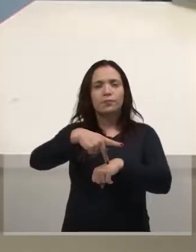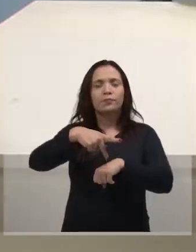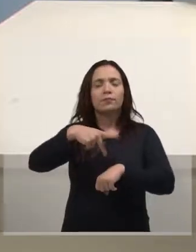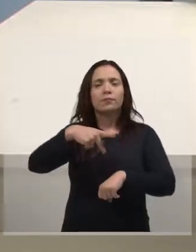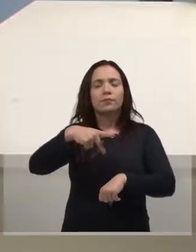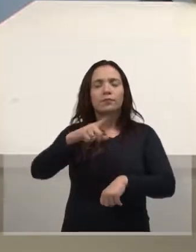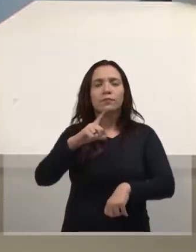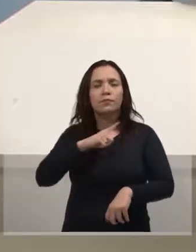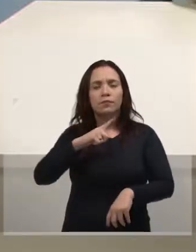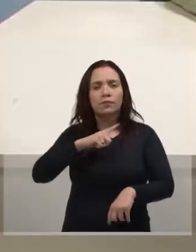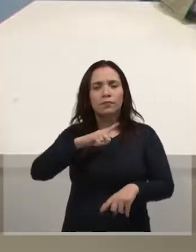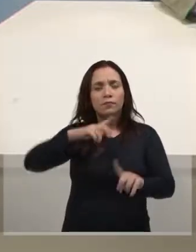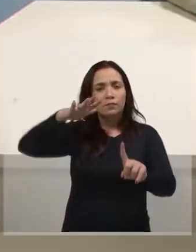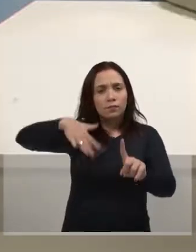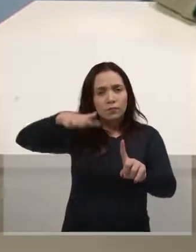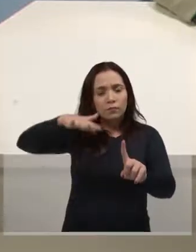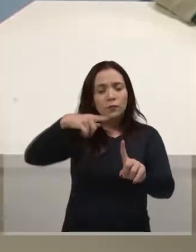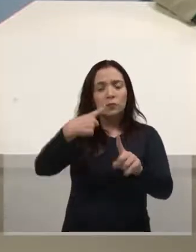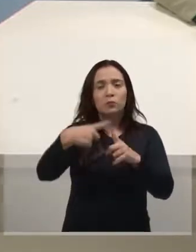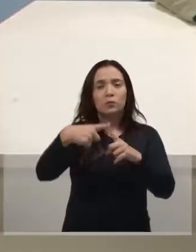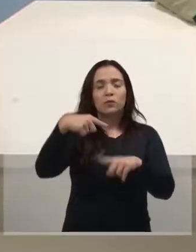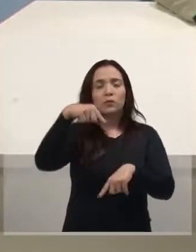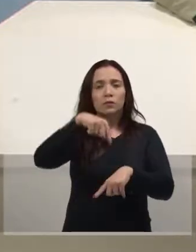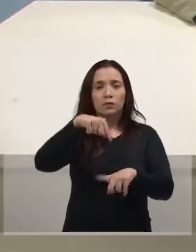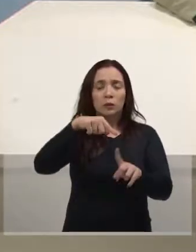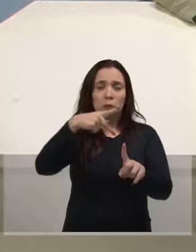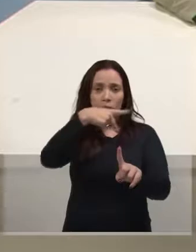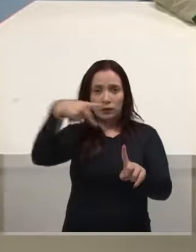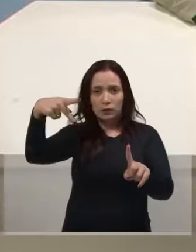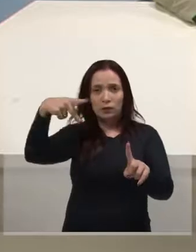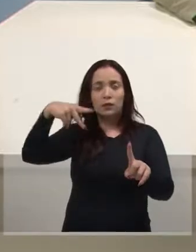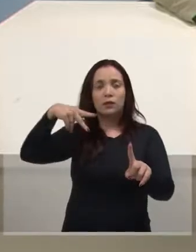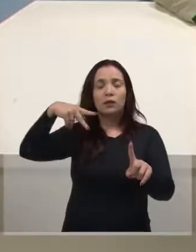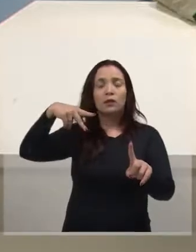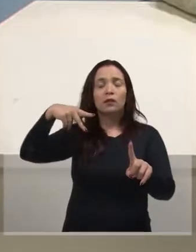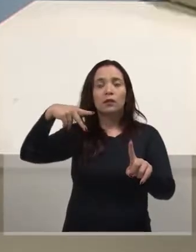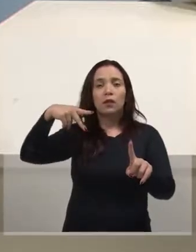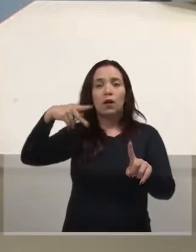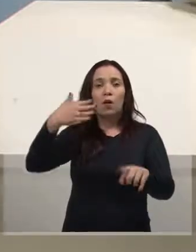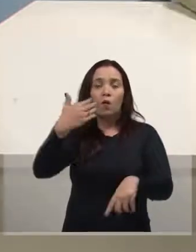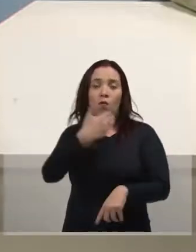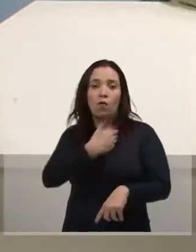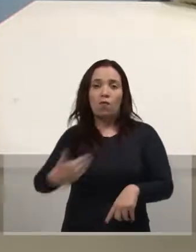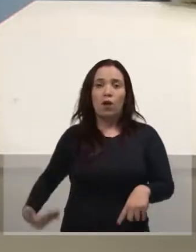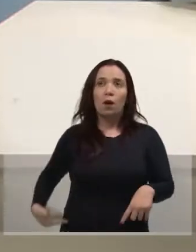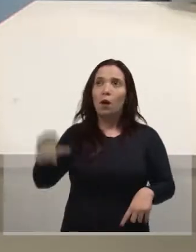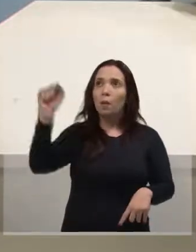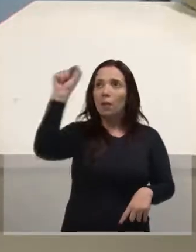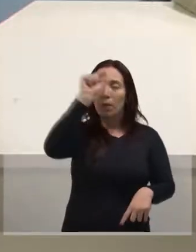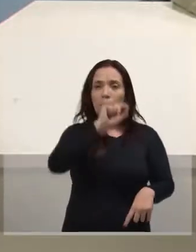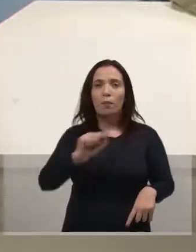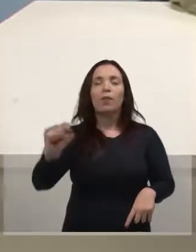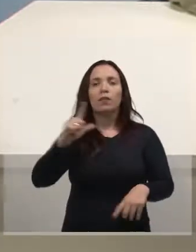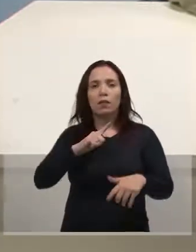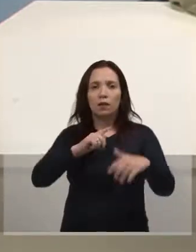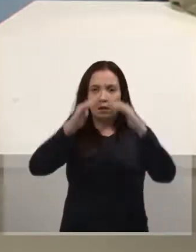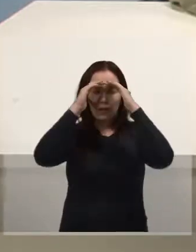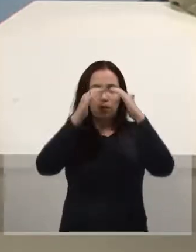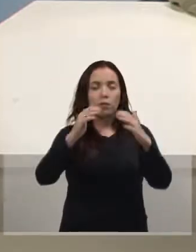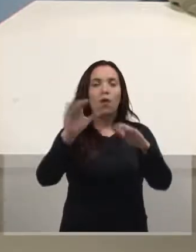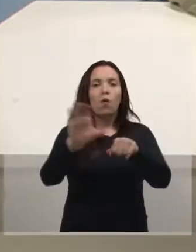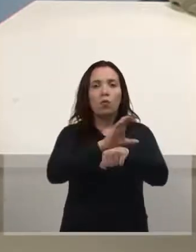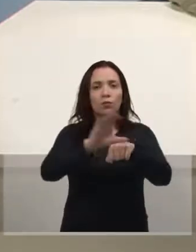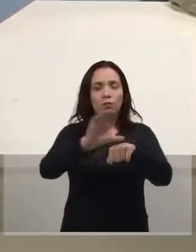governo, e é quem governa e também é o chefe de Estado, né? E dentro do organograma, dentro do que a